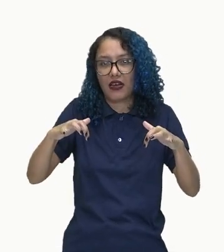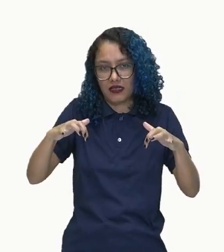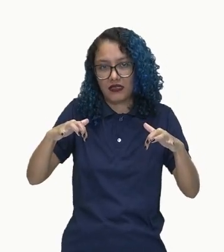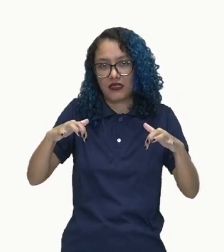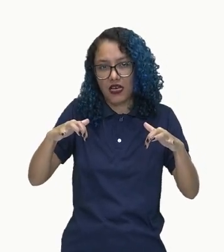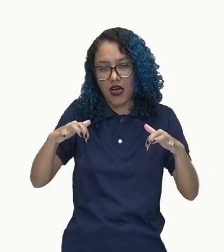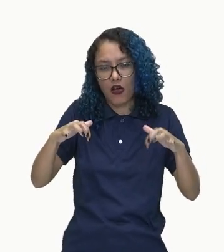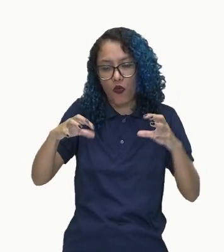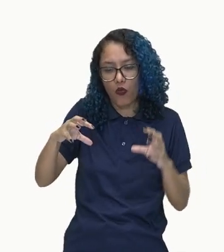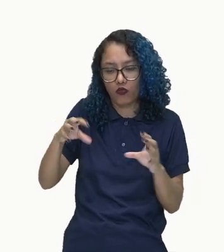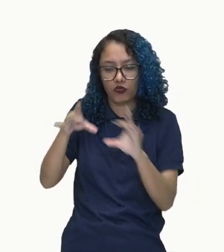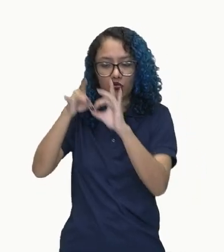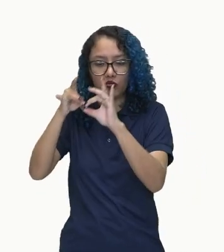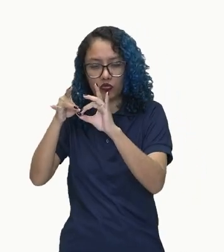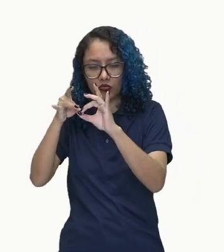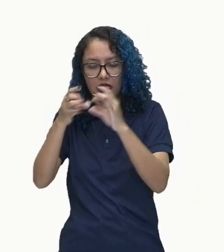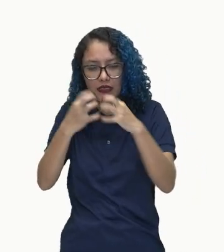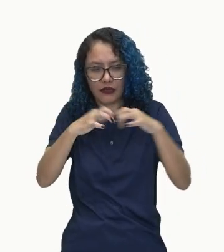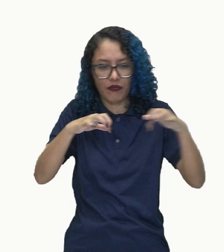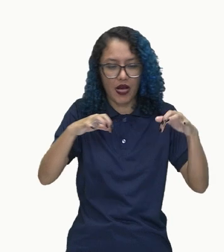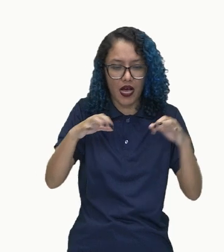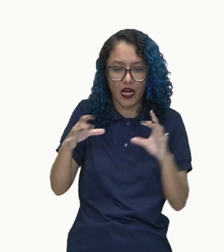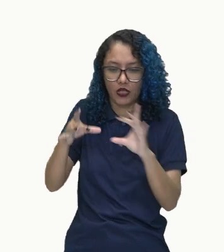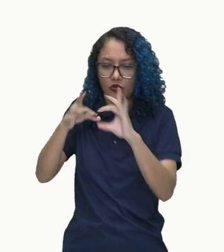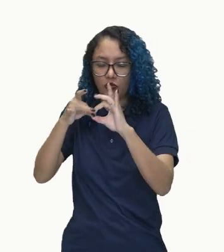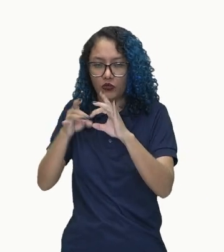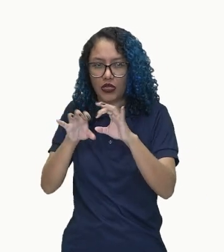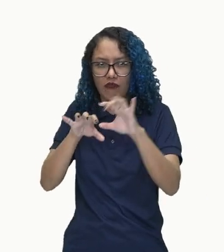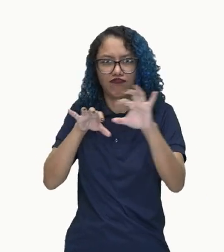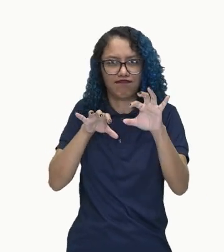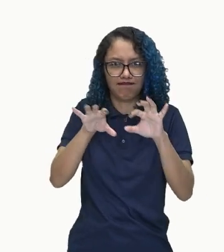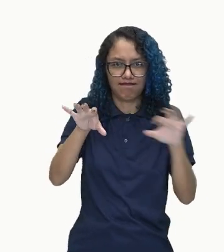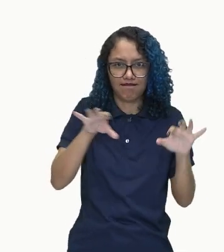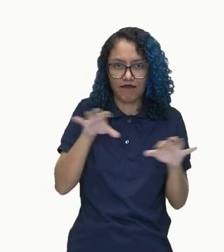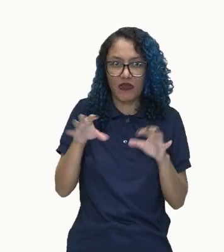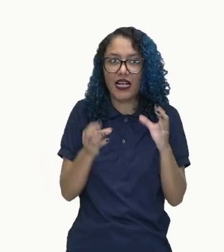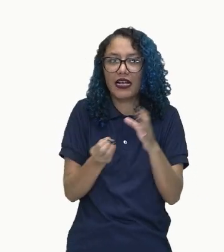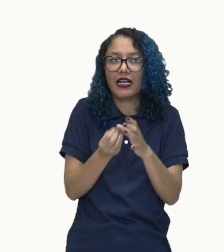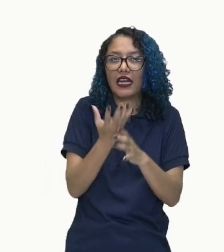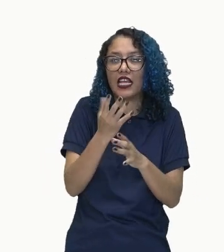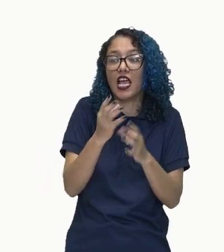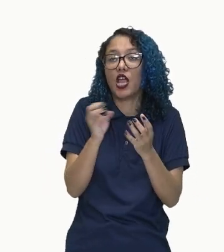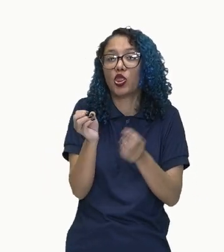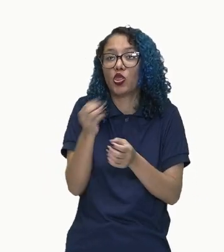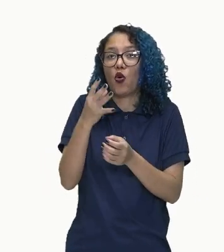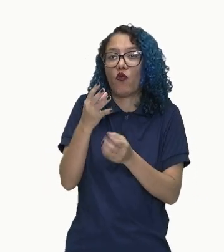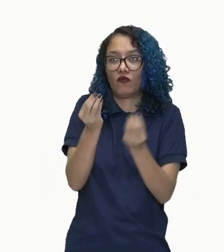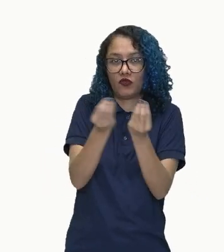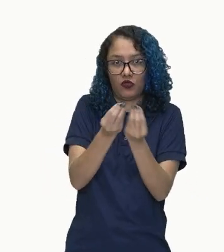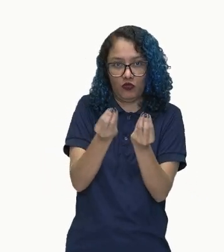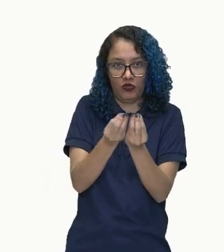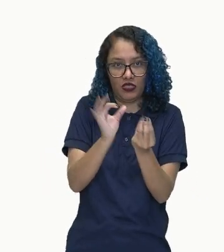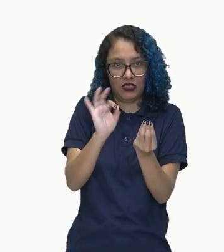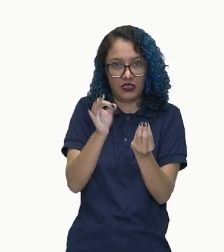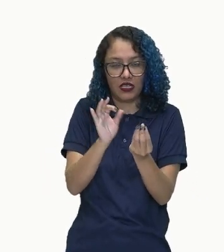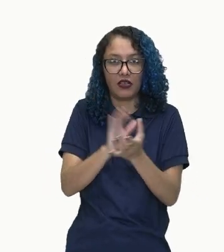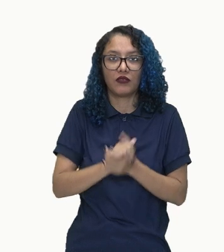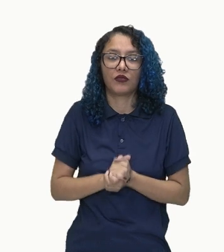rearranjo desses átomos e formam novas substâncias. Apesar